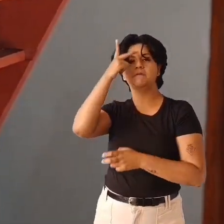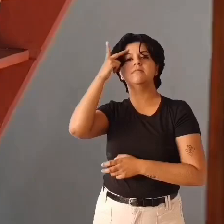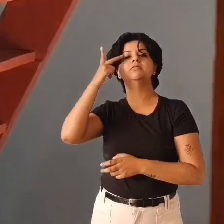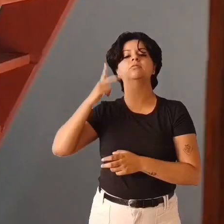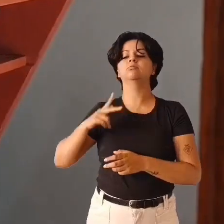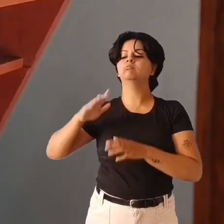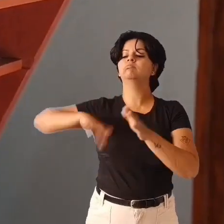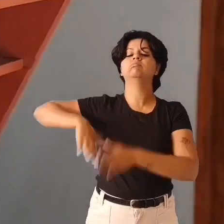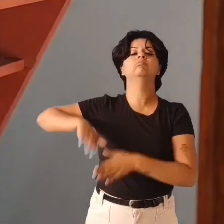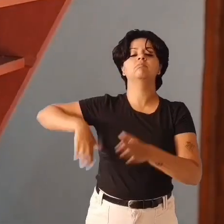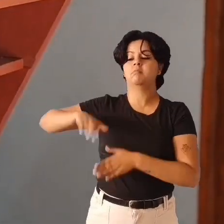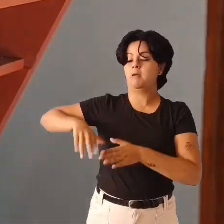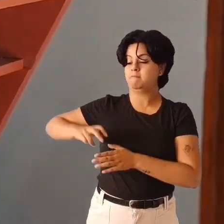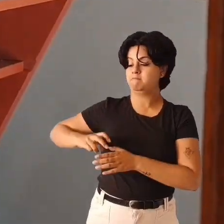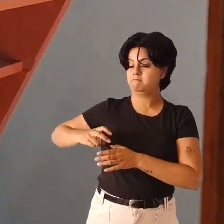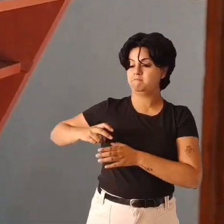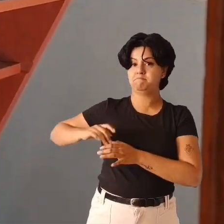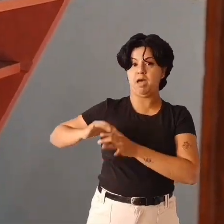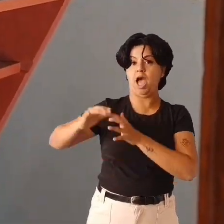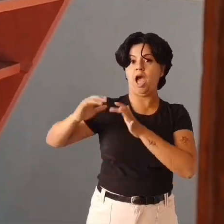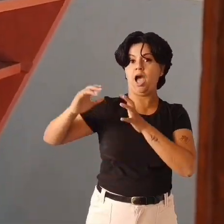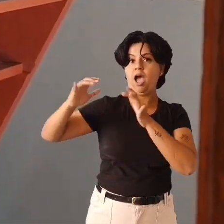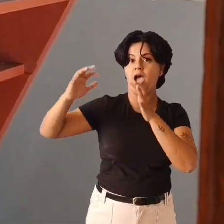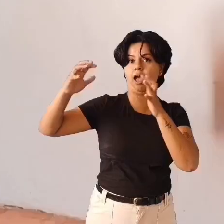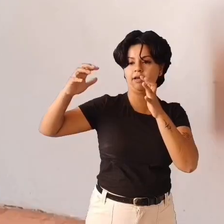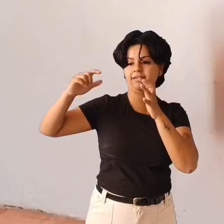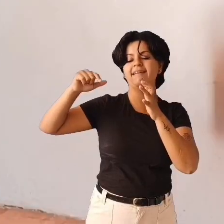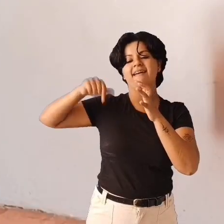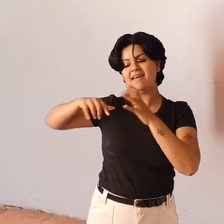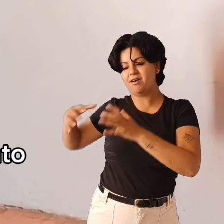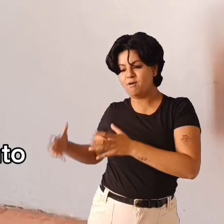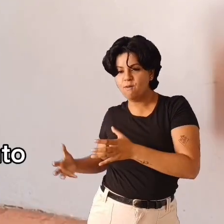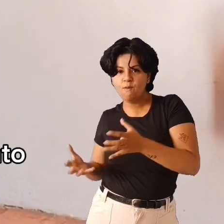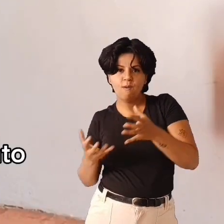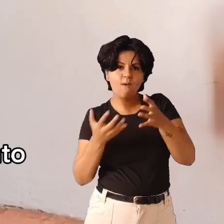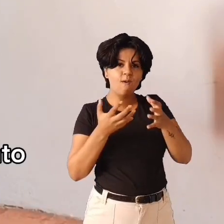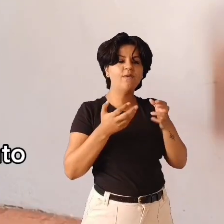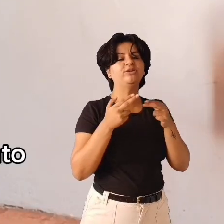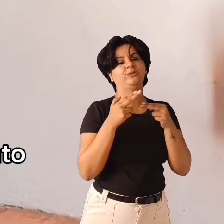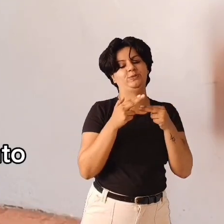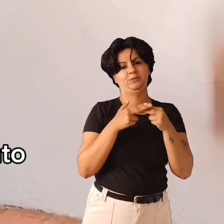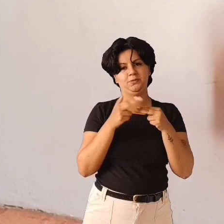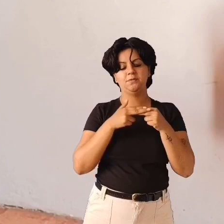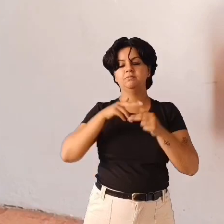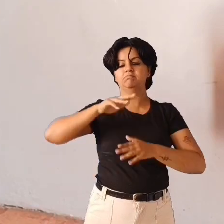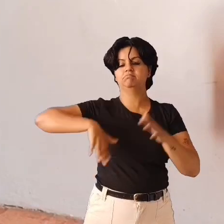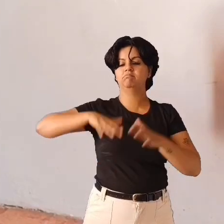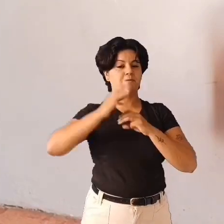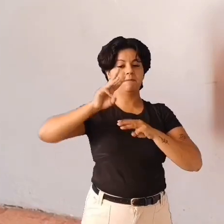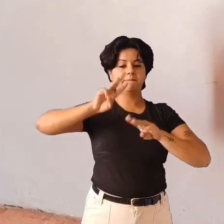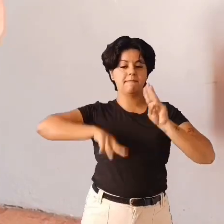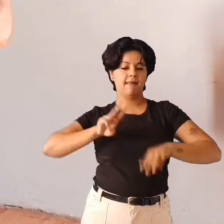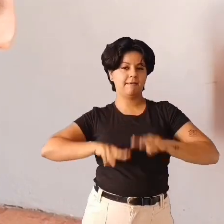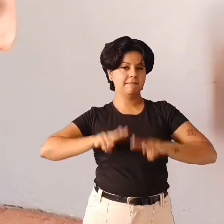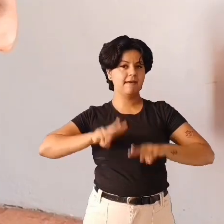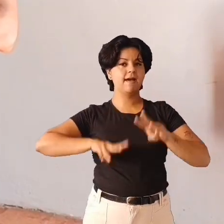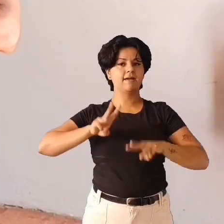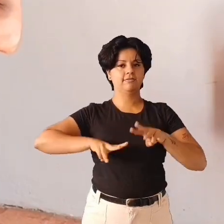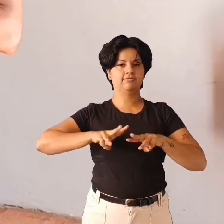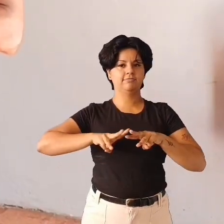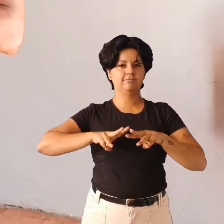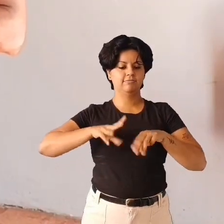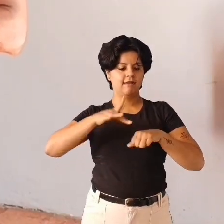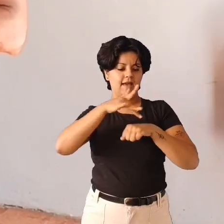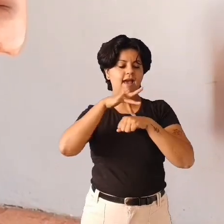Ela foi usada para cantar a liberdade de um povo. E dentro da festa do Divino Espírito Santo, nós temos a nossa dança tradicional, que é o